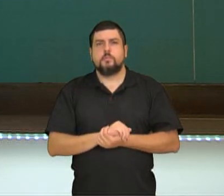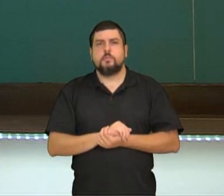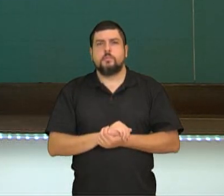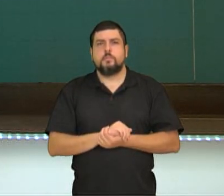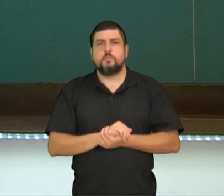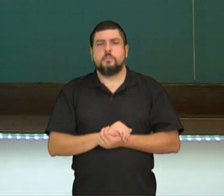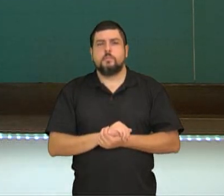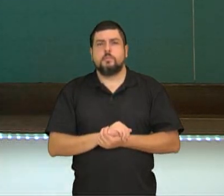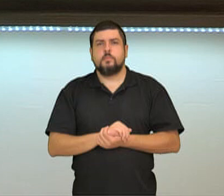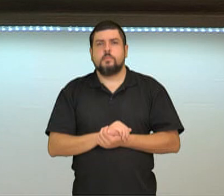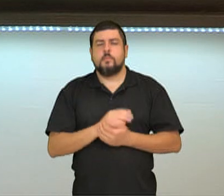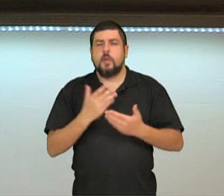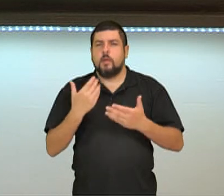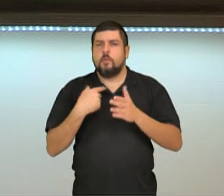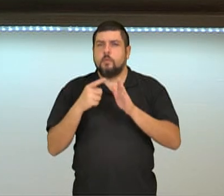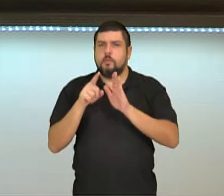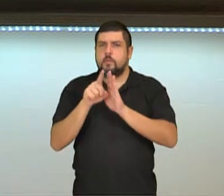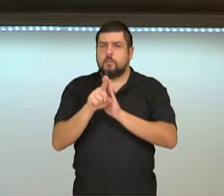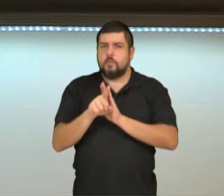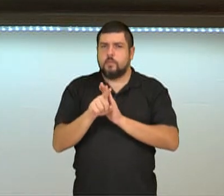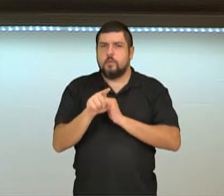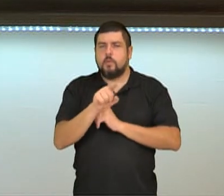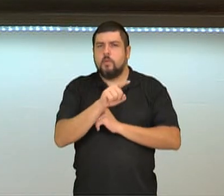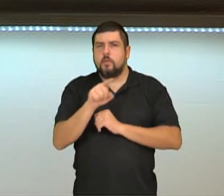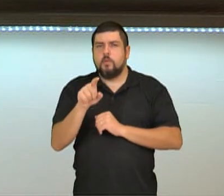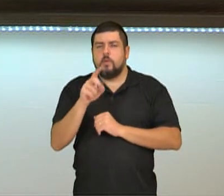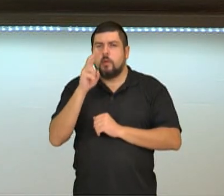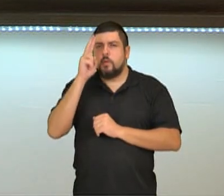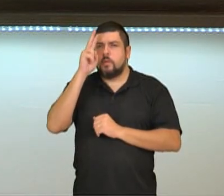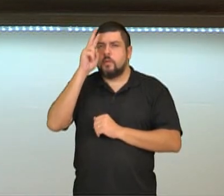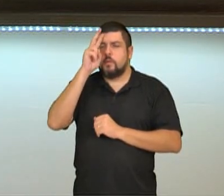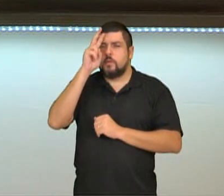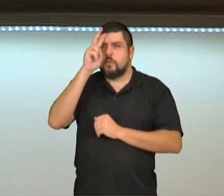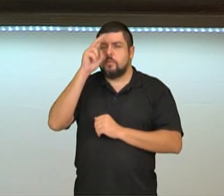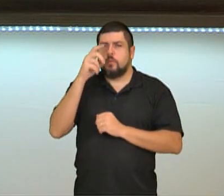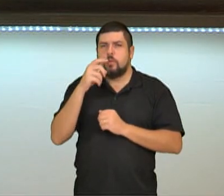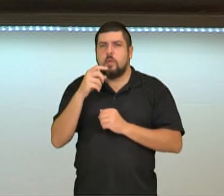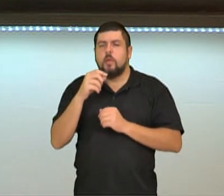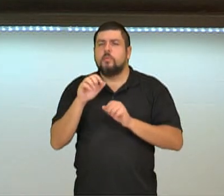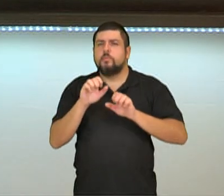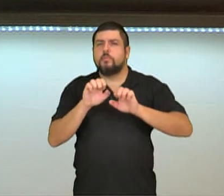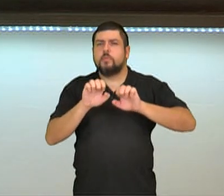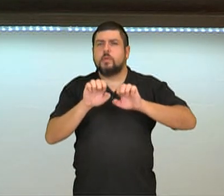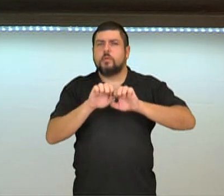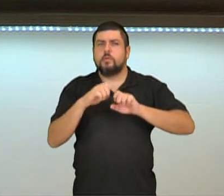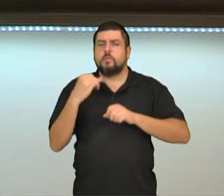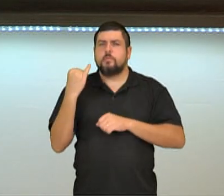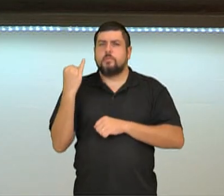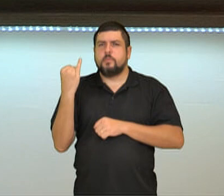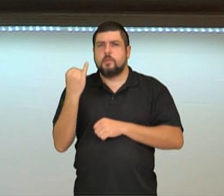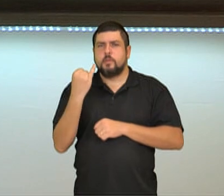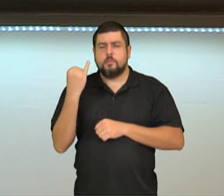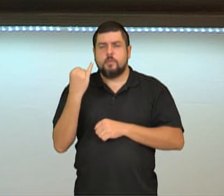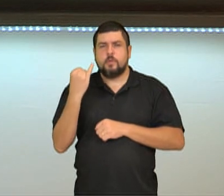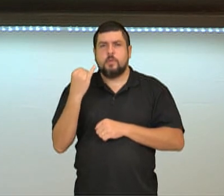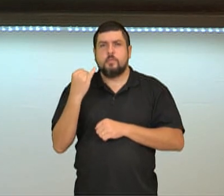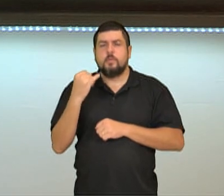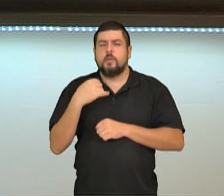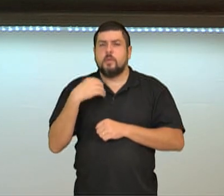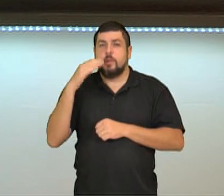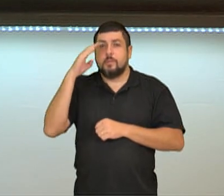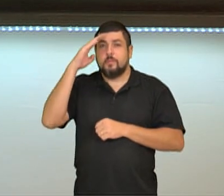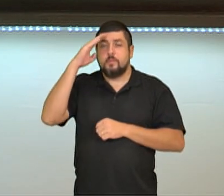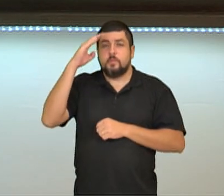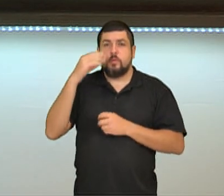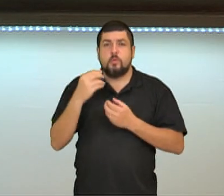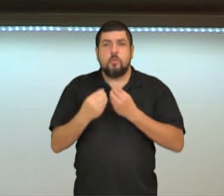Agora temos uma questão aqui para você lembrar de uma estrutura muito importante, a estrutura